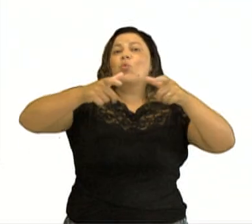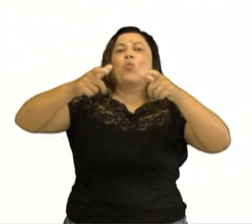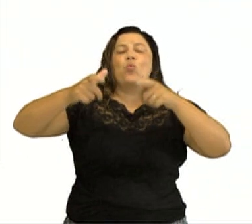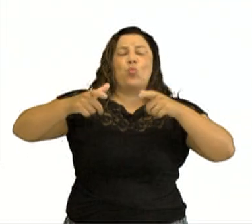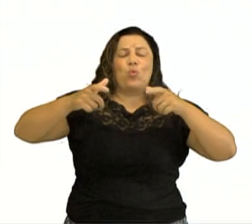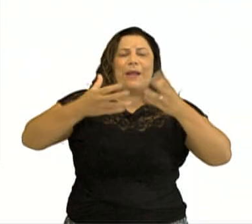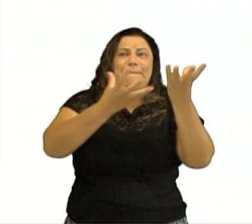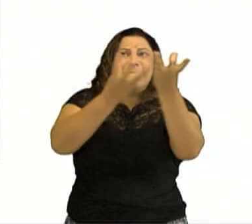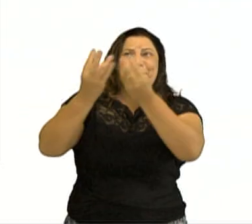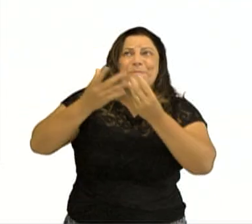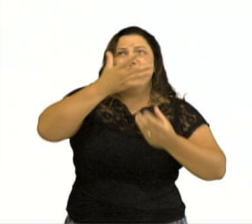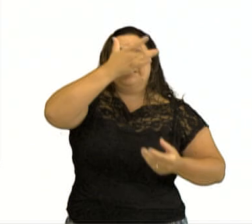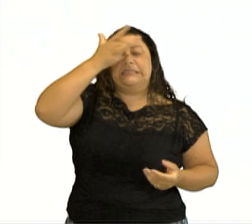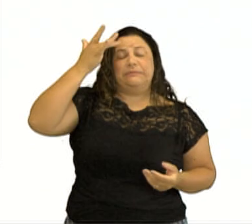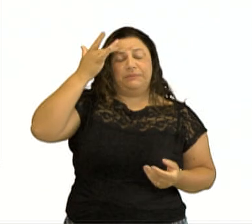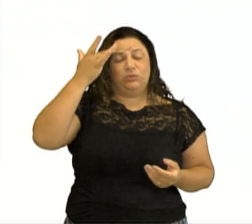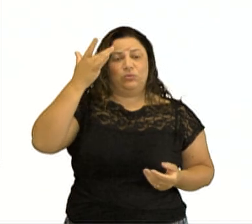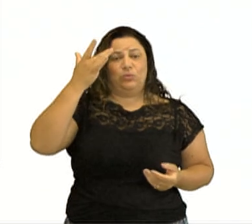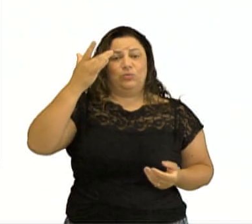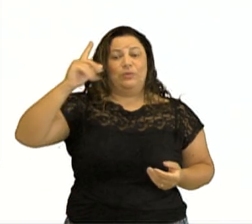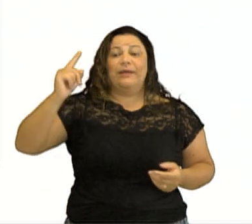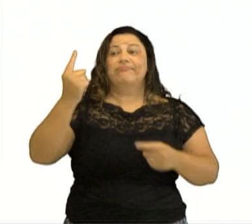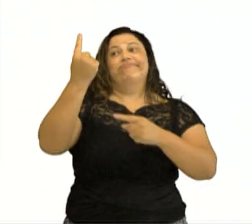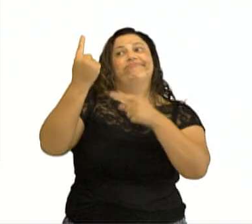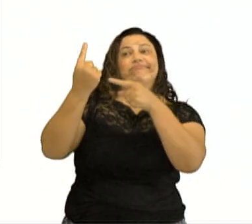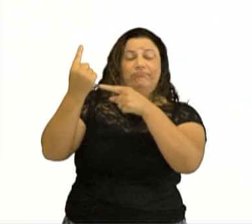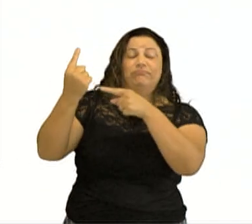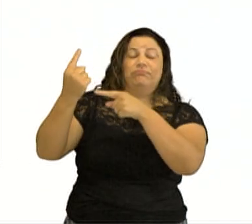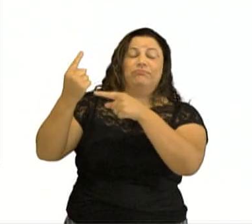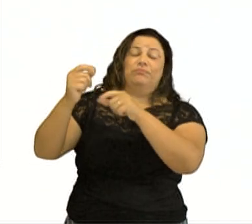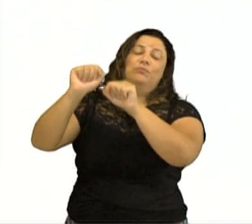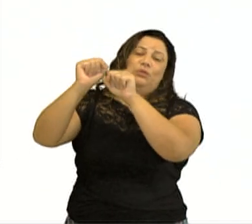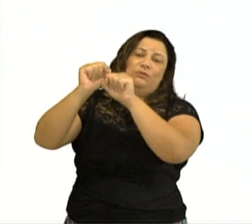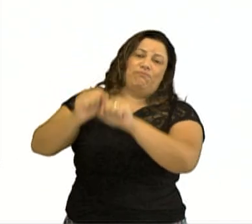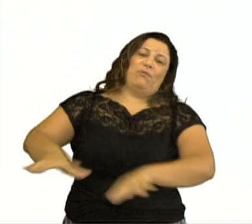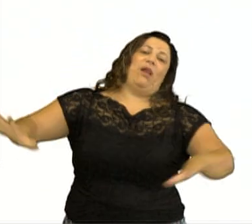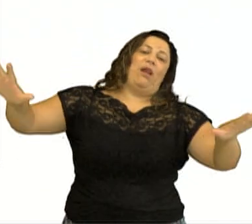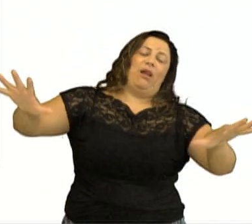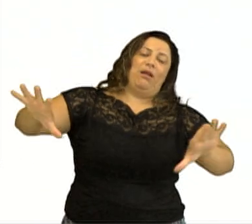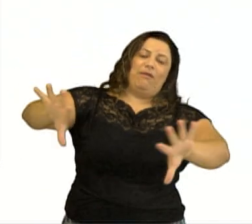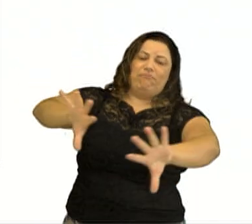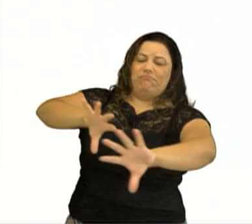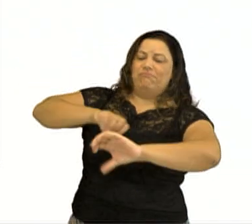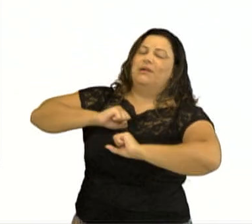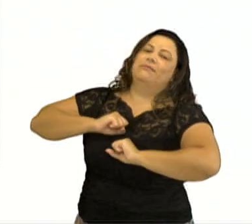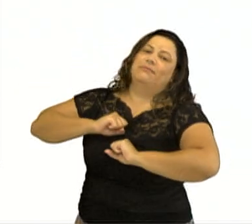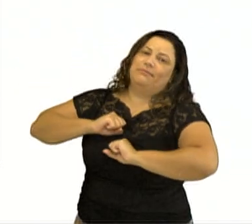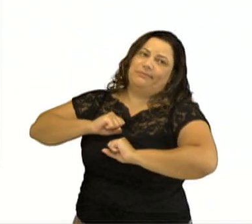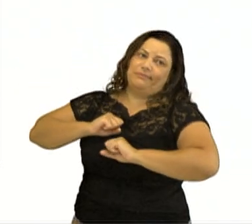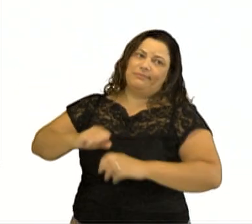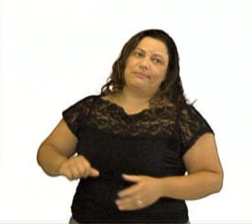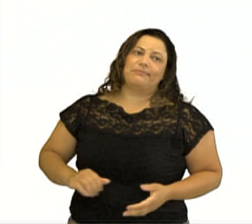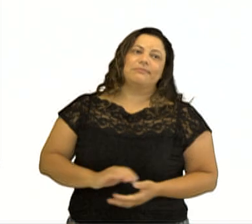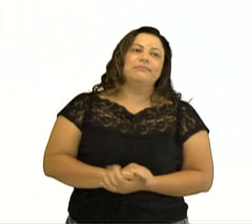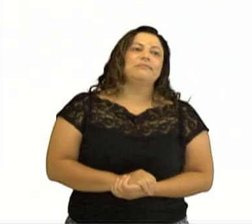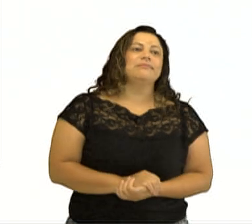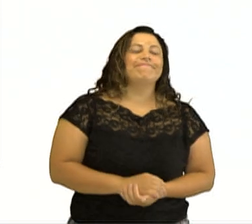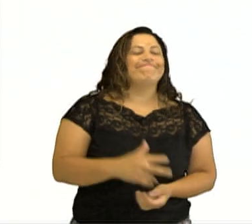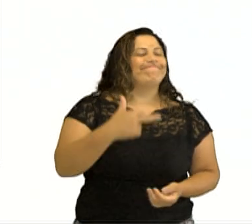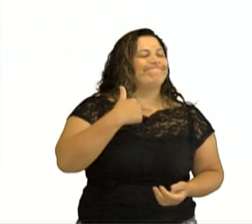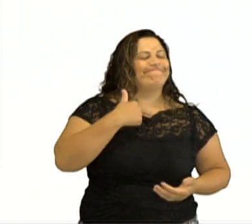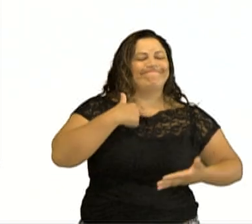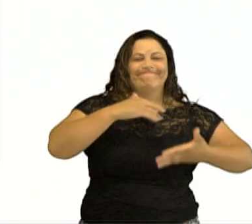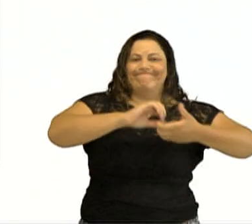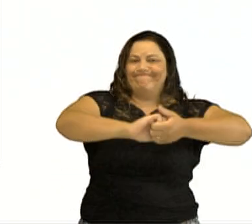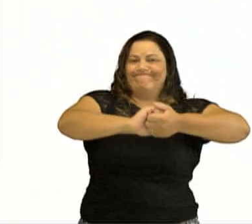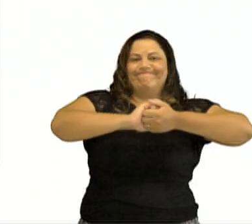tem várias pessoas, alguém pode estar contaminado com algum tipo de micro-organismo, e aí pode contaminar outras pessoas. E não